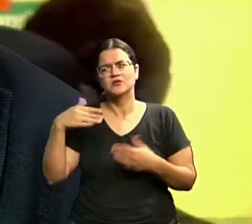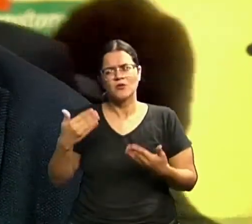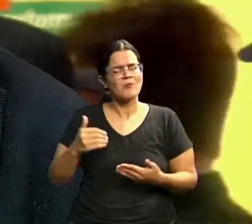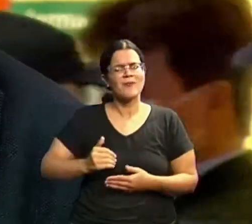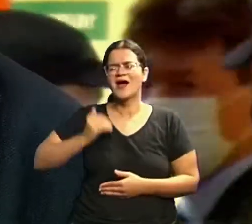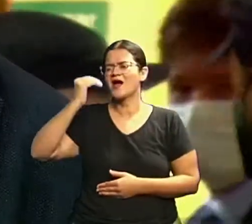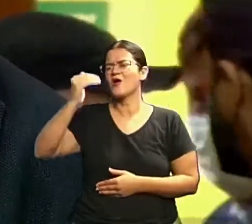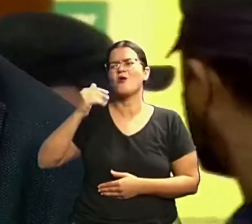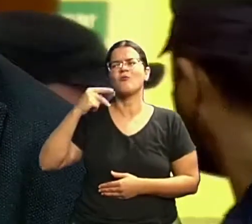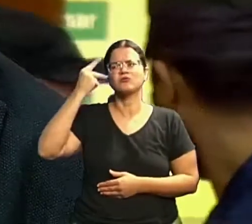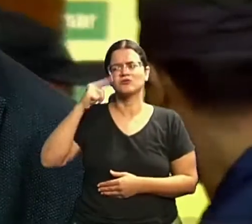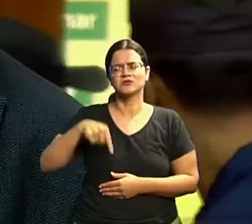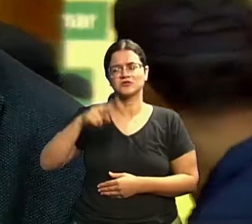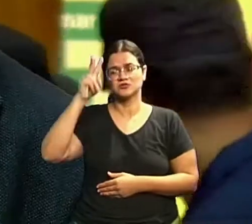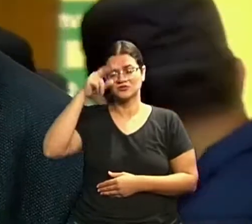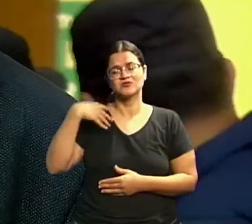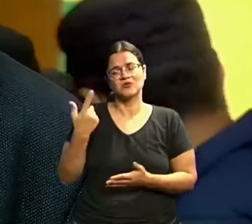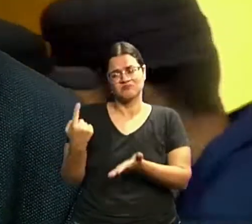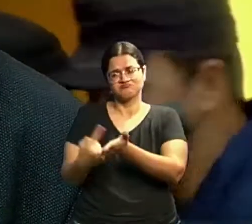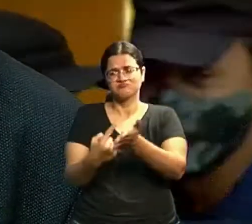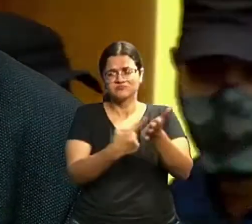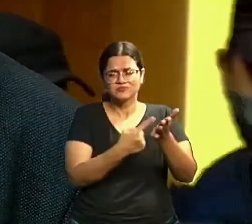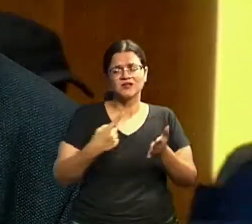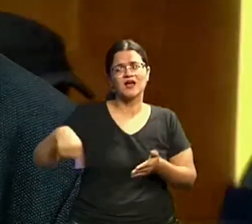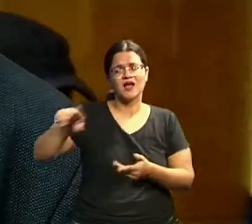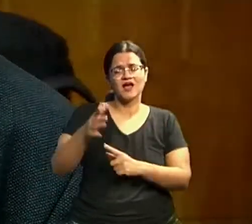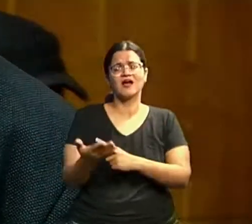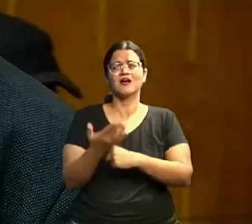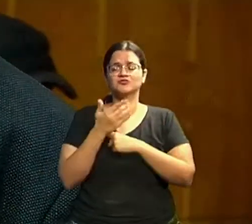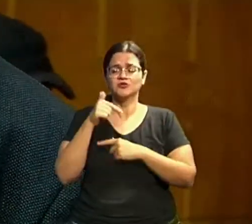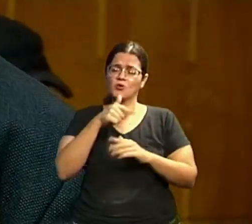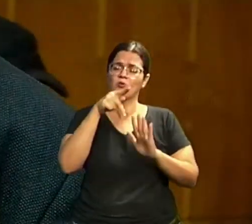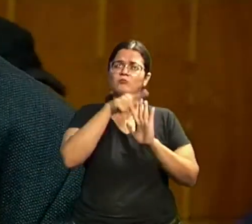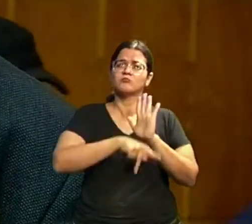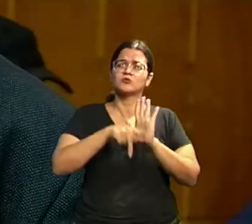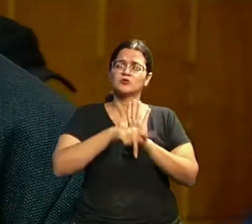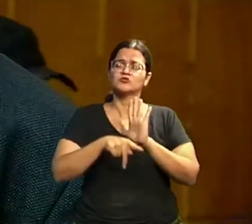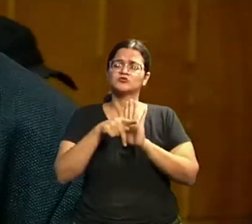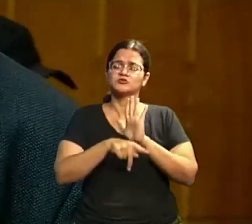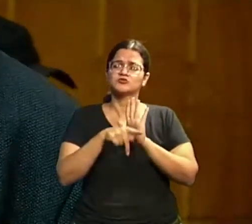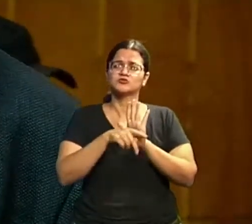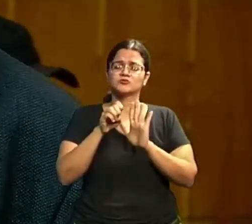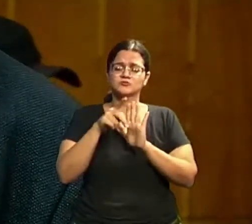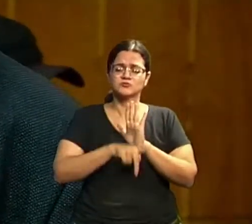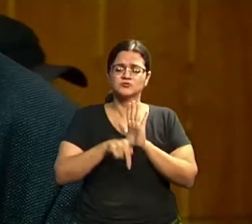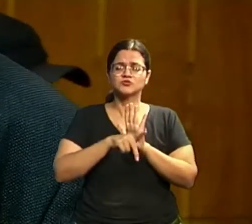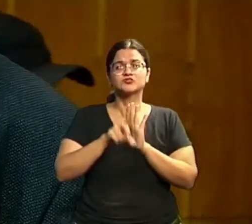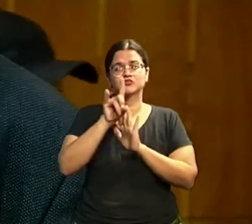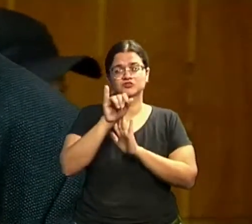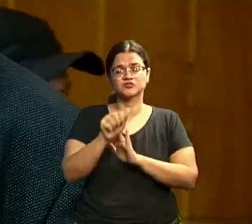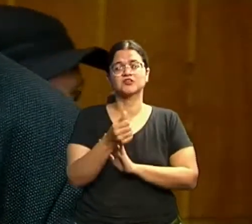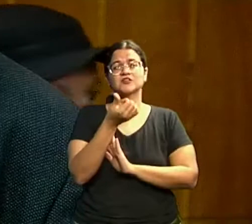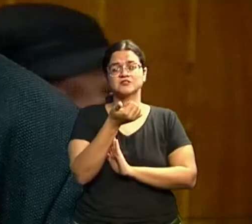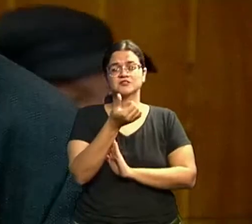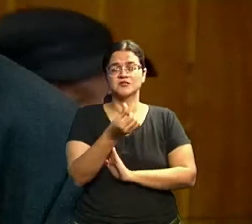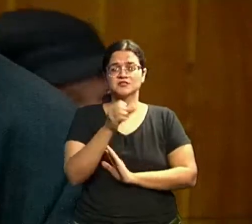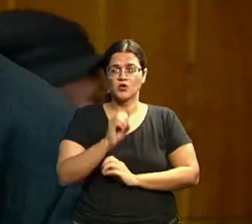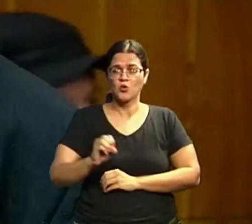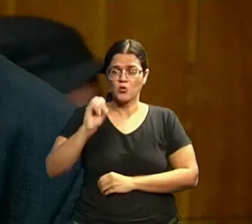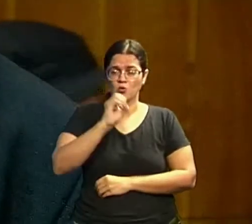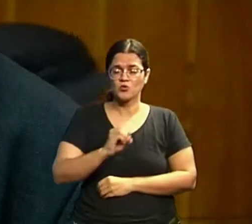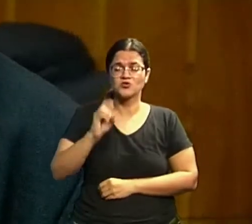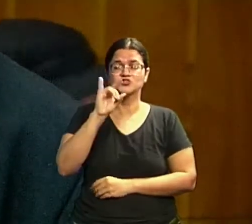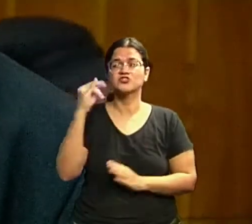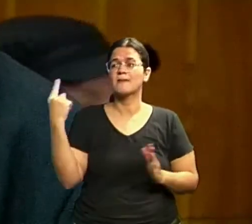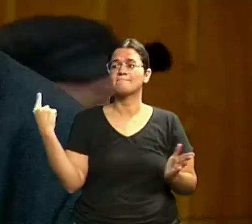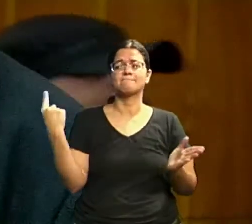gostaria aqui de contar com os pares, apresentamos aqui a esta casa um projeto, dia 16 de outubro,